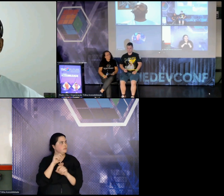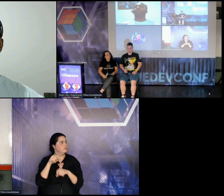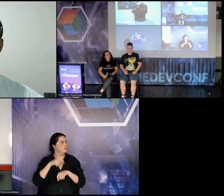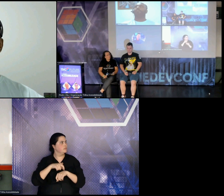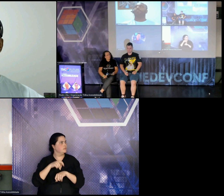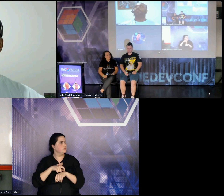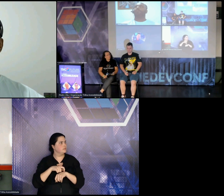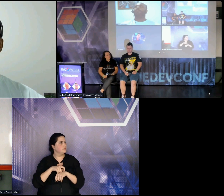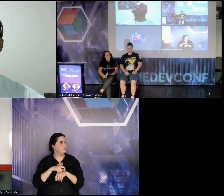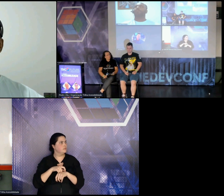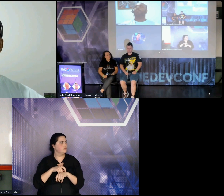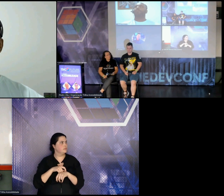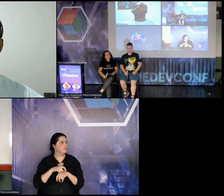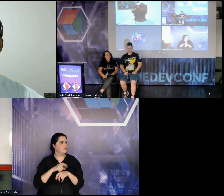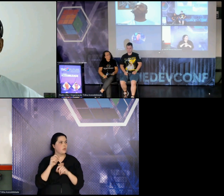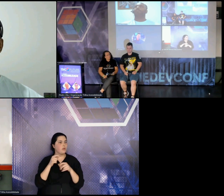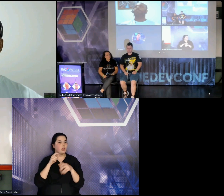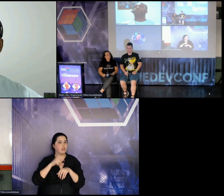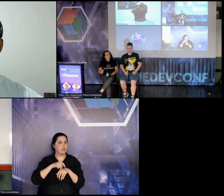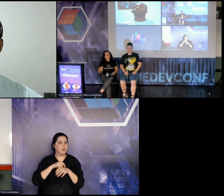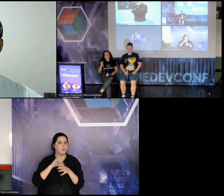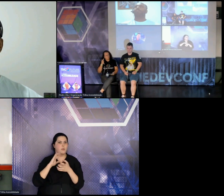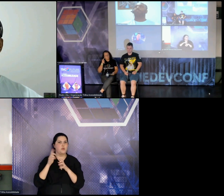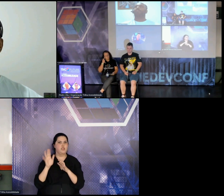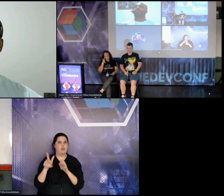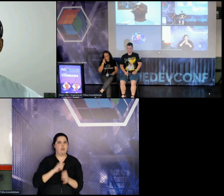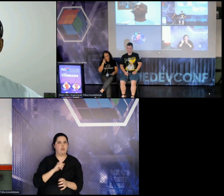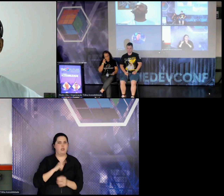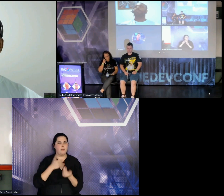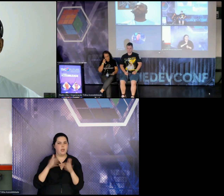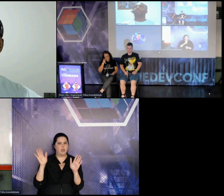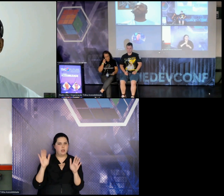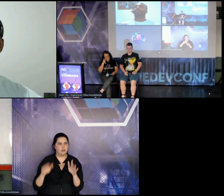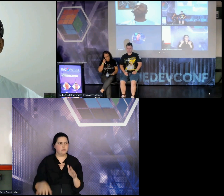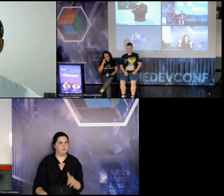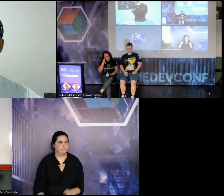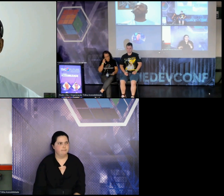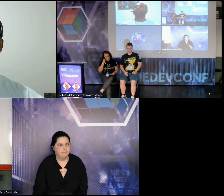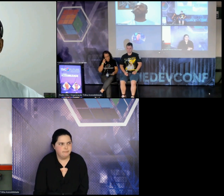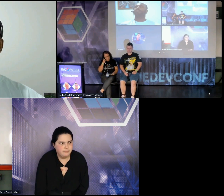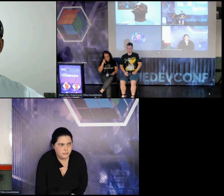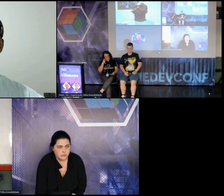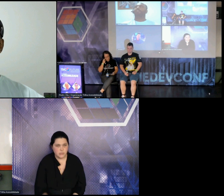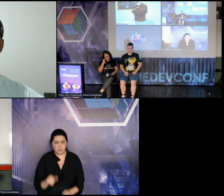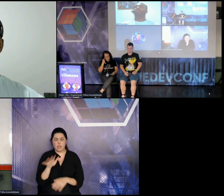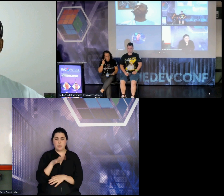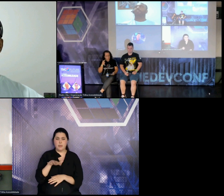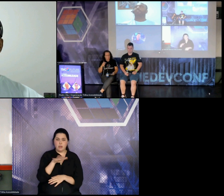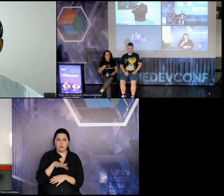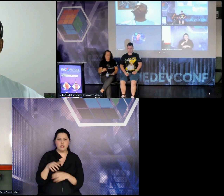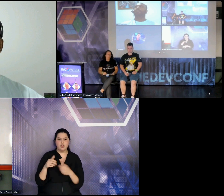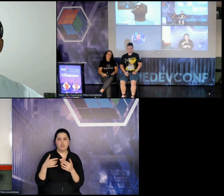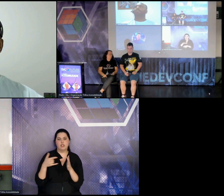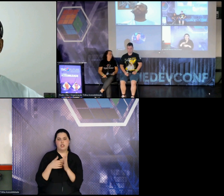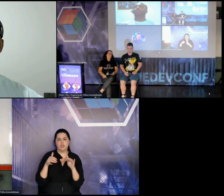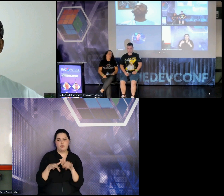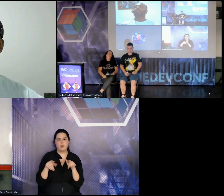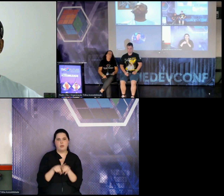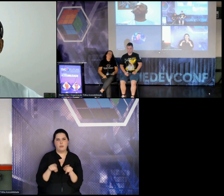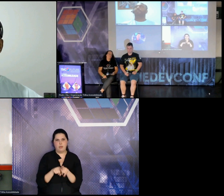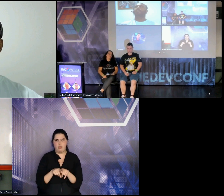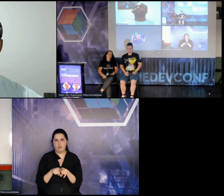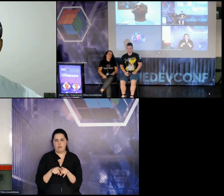esses bugs já está aqui aberto, né? Se está em ambiente de desenvolvimento ainda,